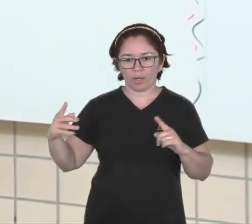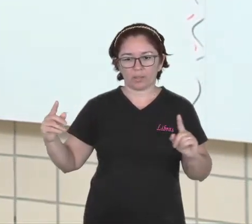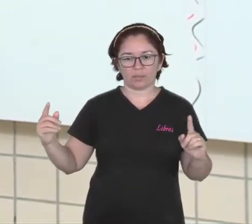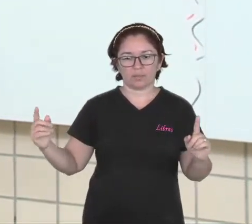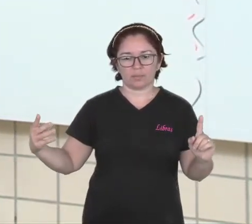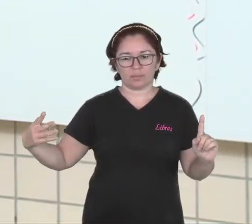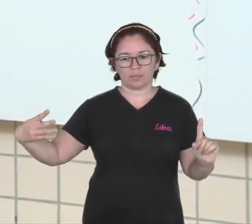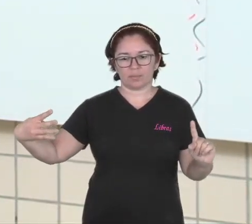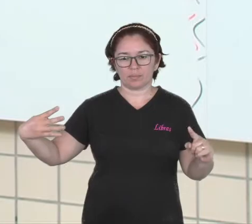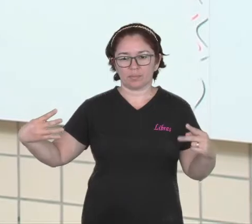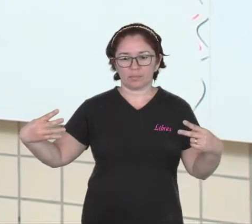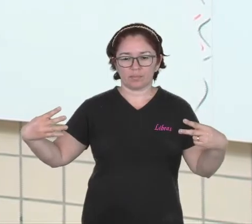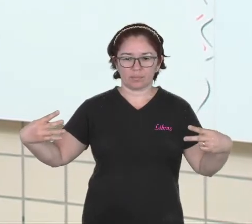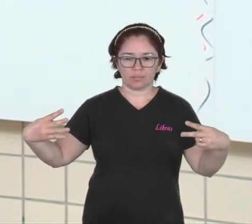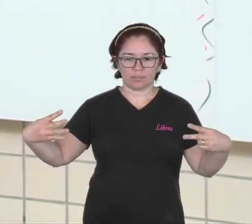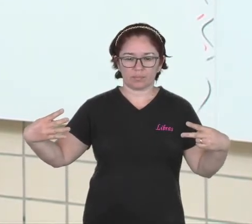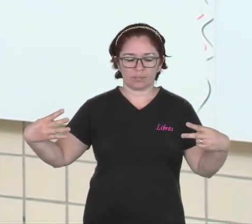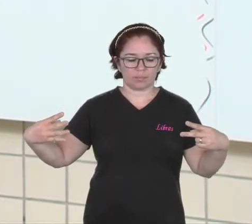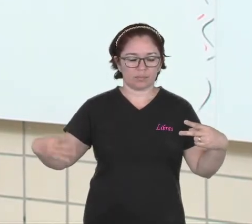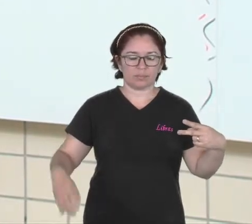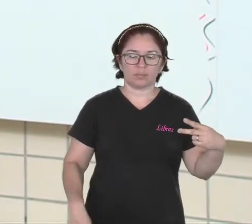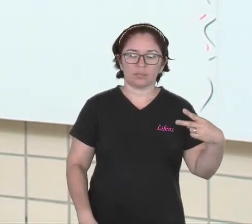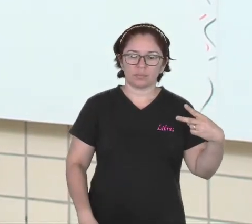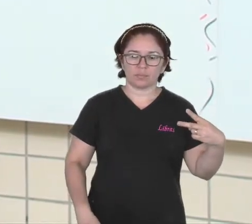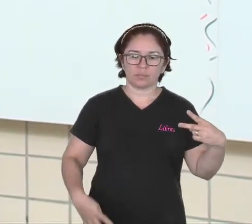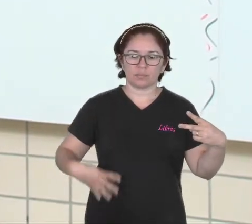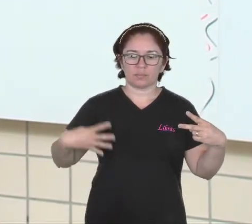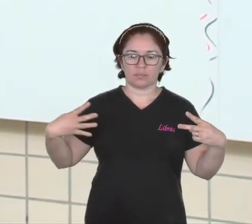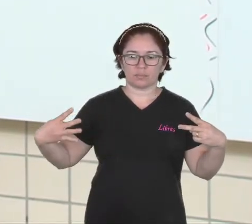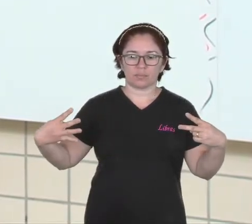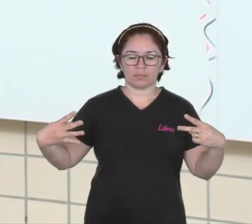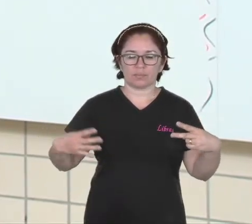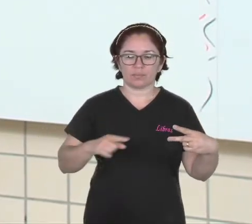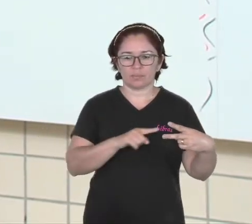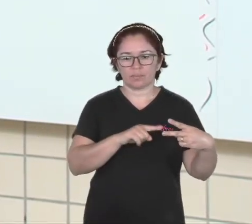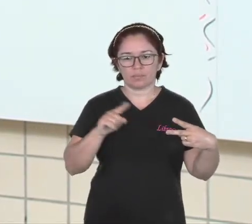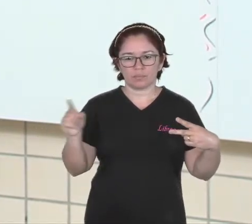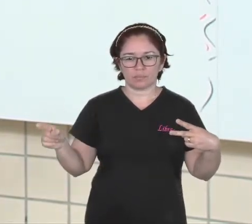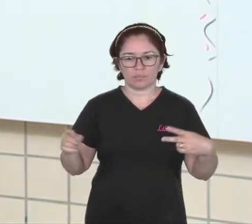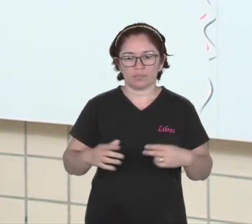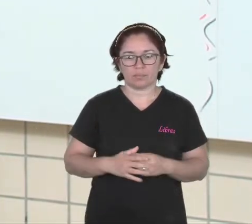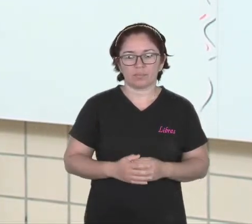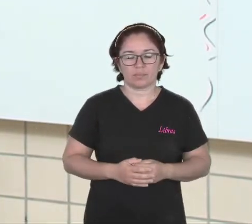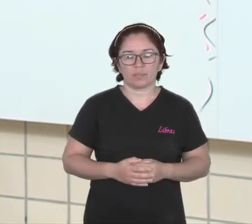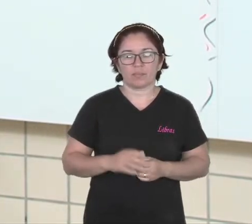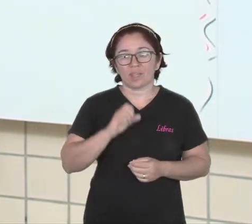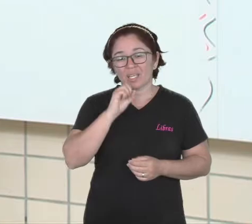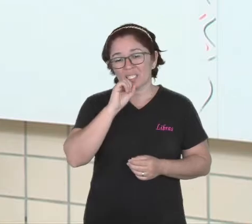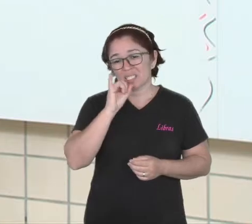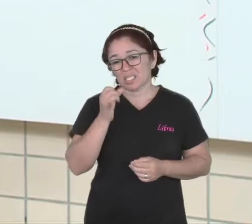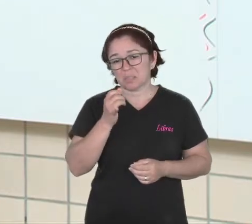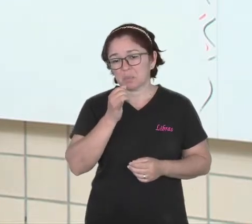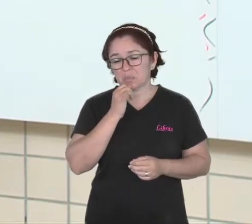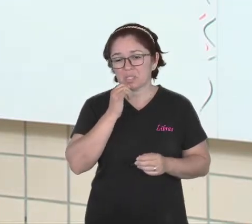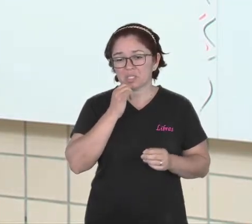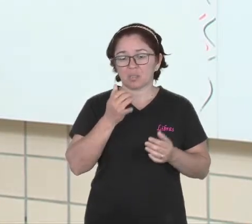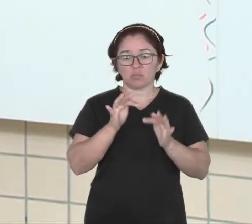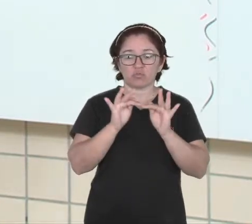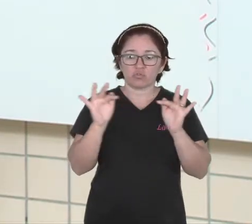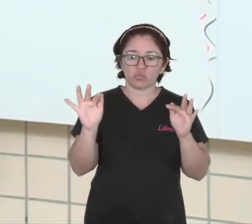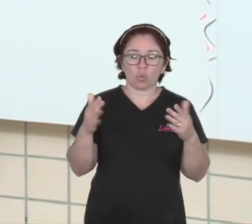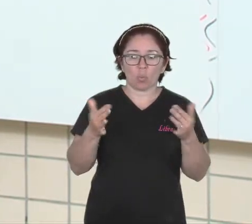Tranquilo? Bom, o problema não pediu. Mas se eu for escrever essa função, ou essa fórmula, ou lei de